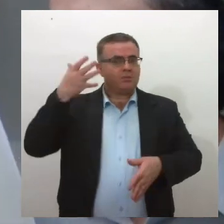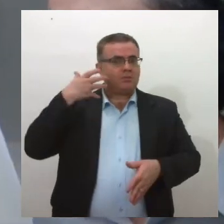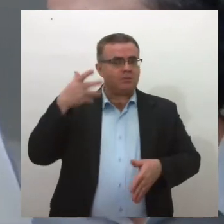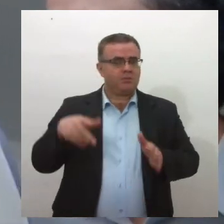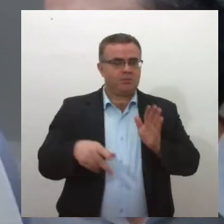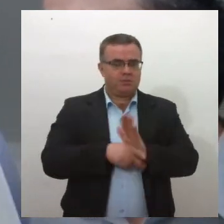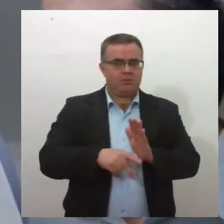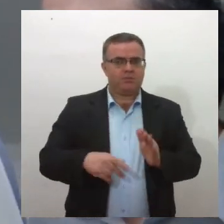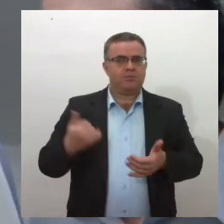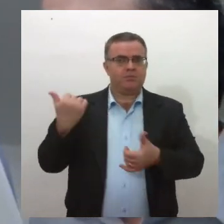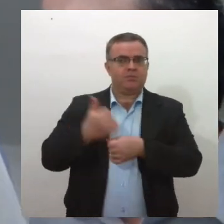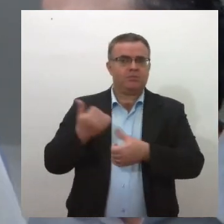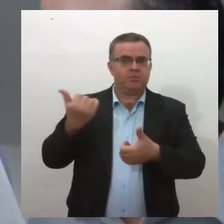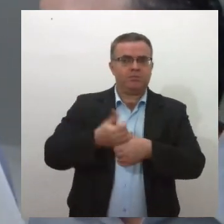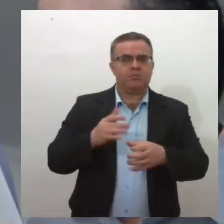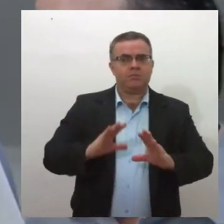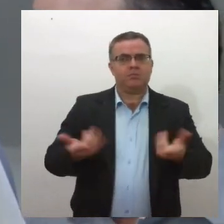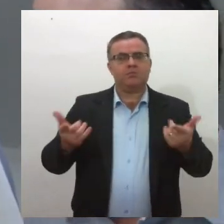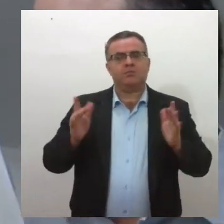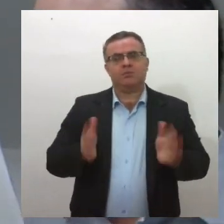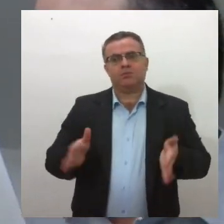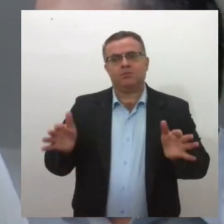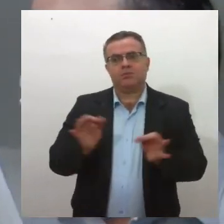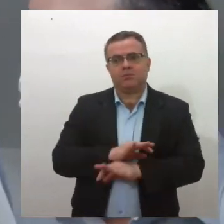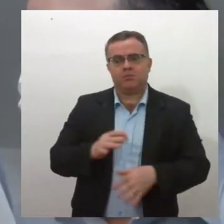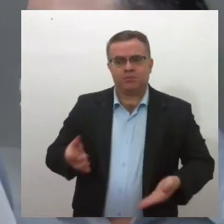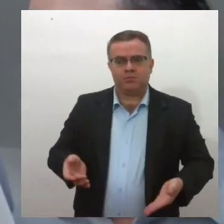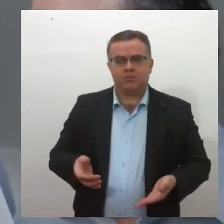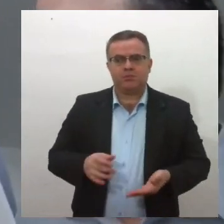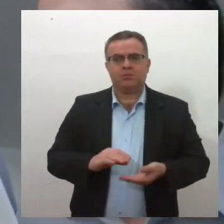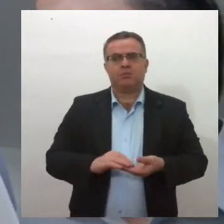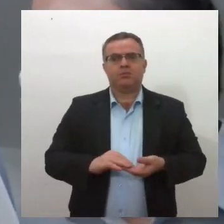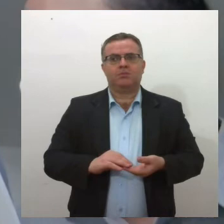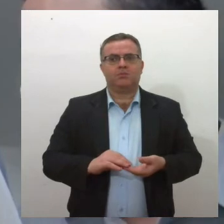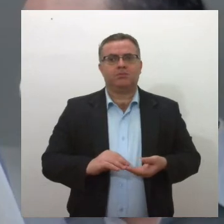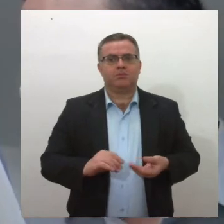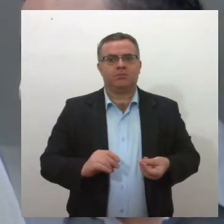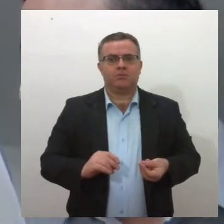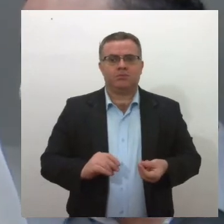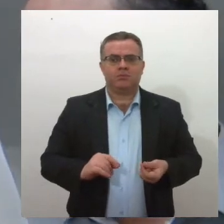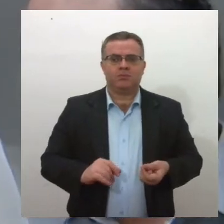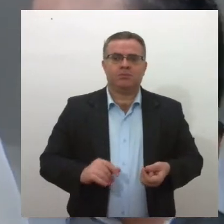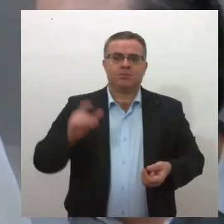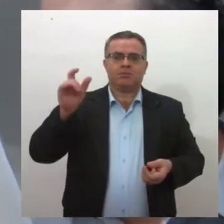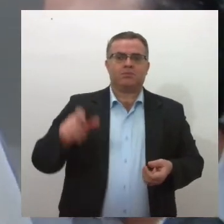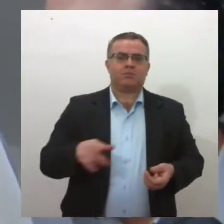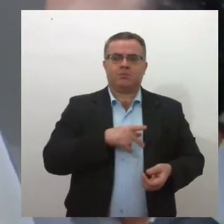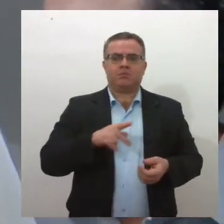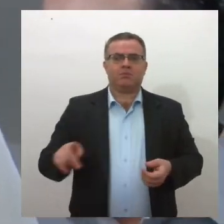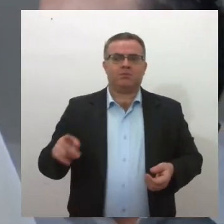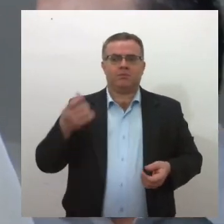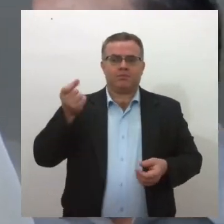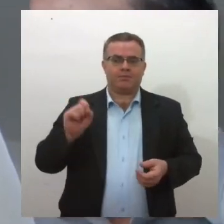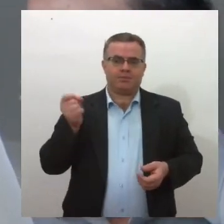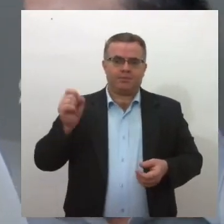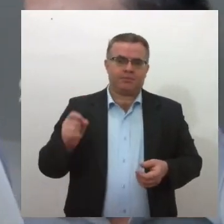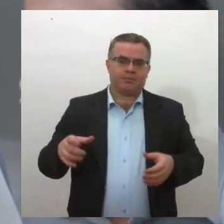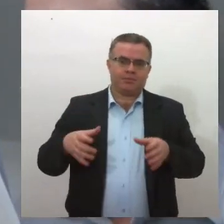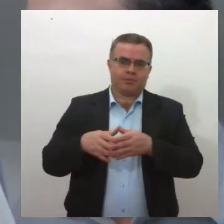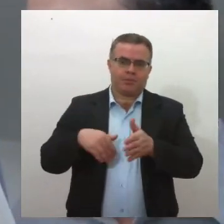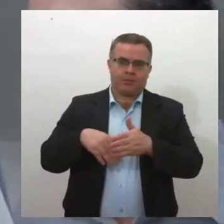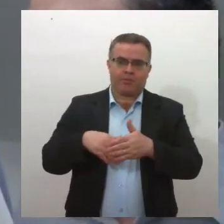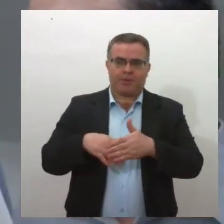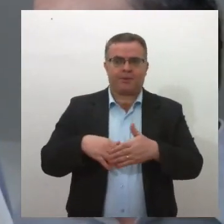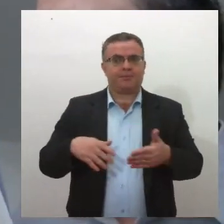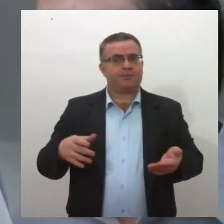depois de Reinaldo, inclusive eu, trilhando pelo rádio jornalismo. Reinaldo foi presidente do Sergipe, talvez no momento mais difícil da